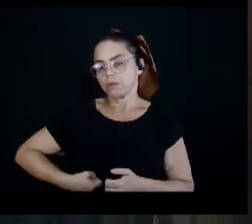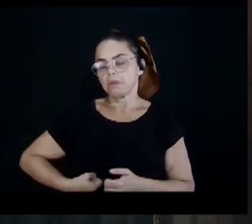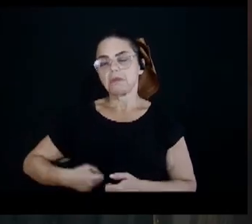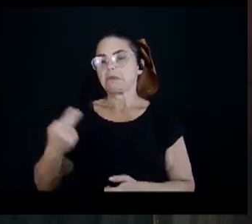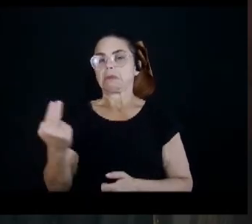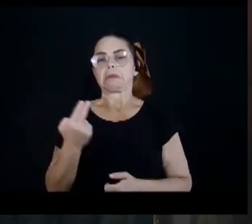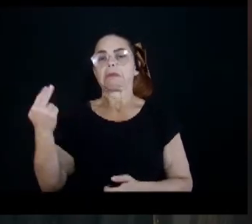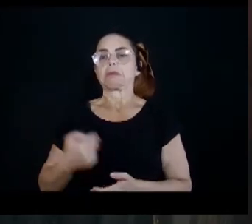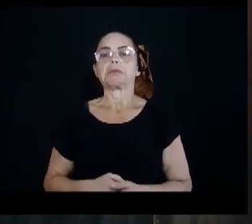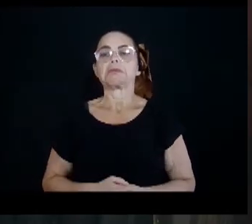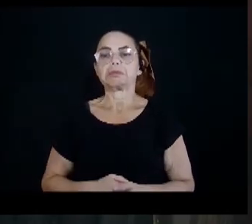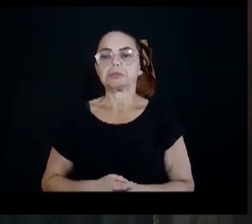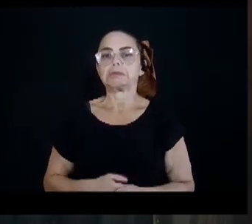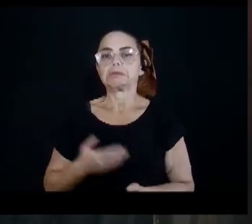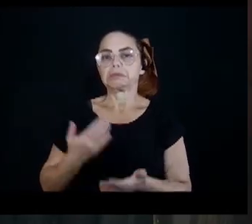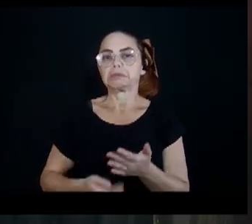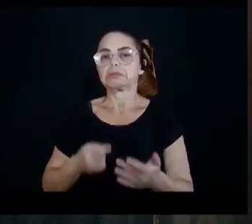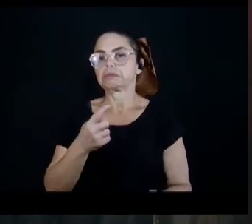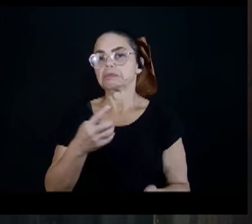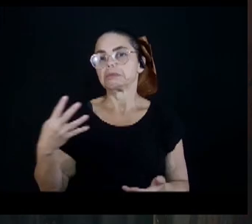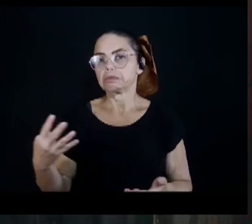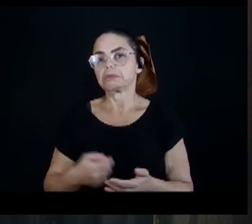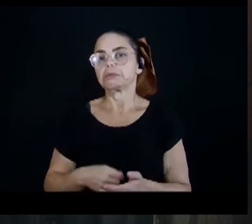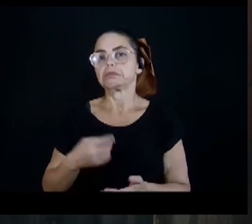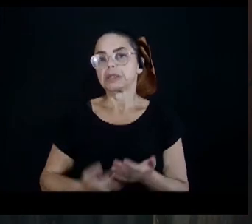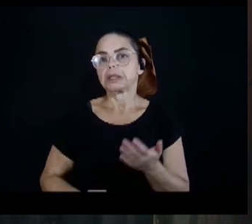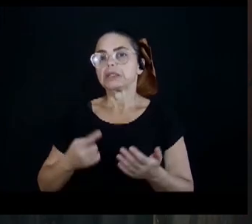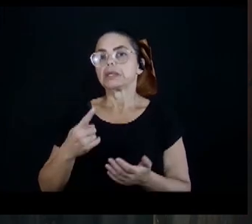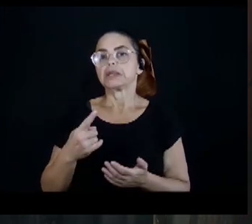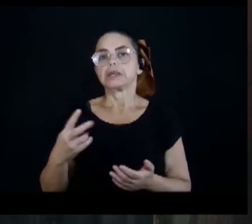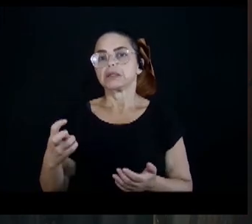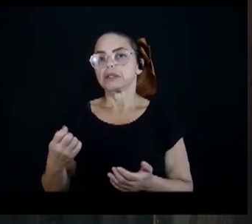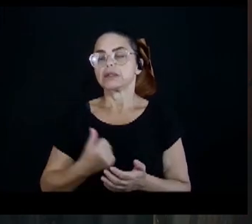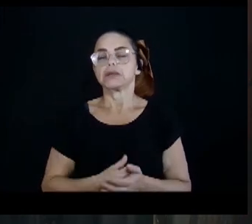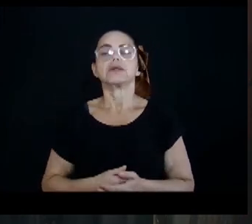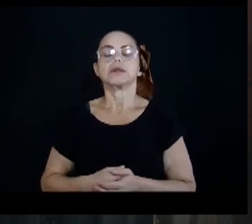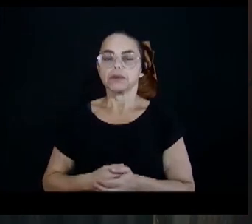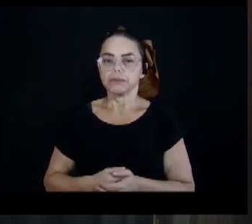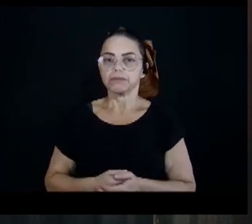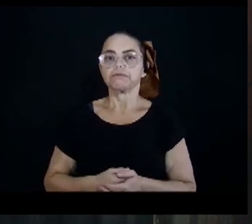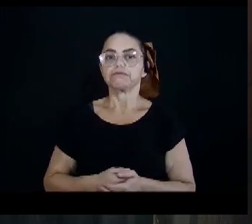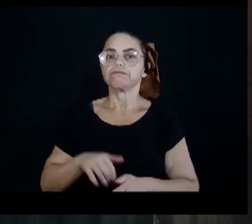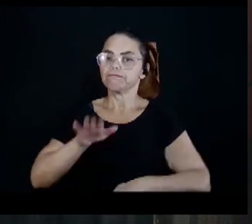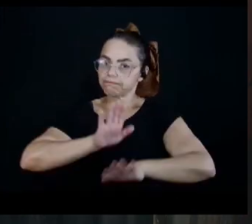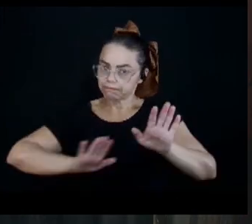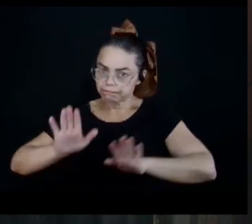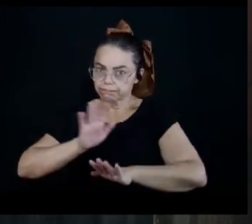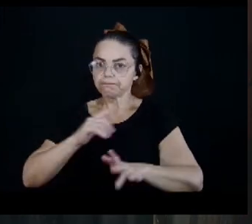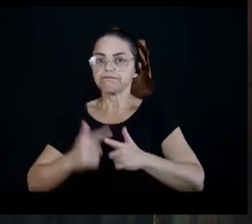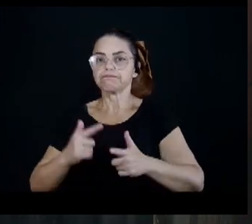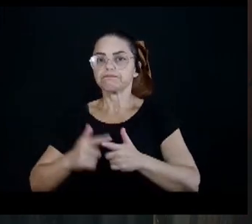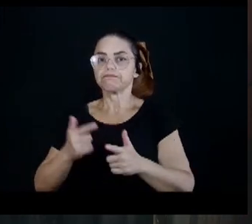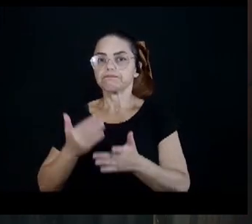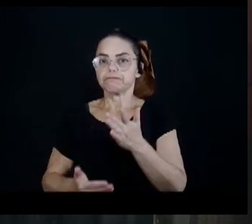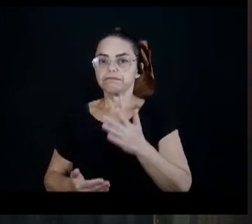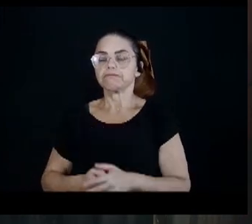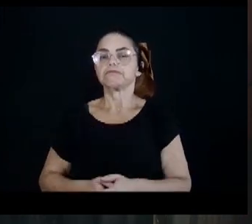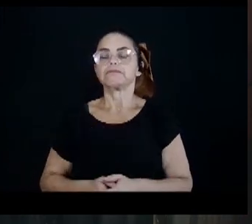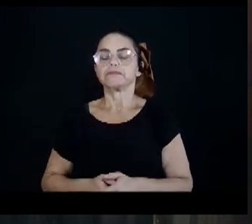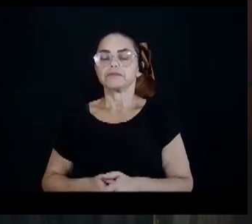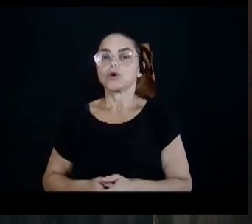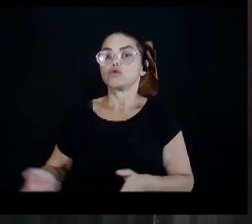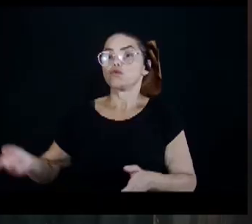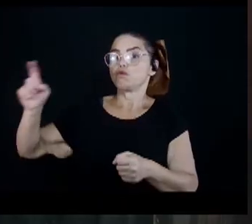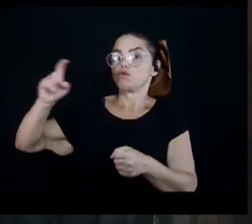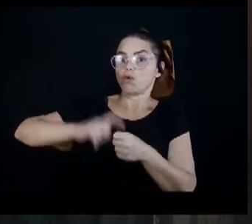perdi 14, eu perdi 16, eu perdi 15, eu perdi... Né? Cuidado, porque ao perder você pode achar. Né? Então, eu perdi